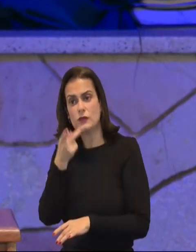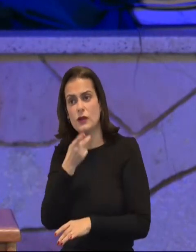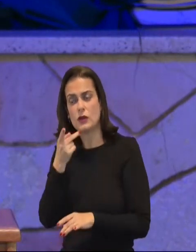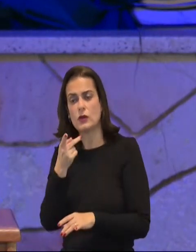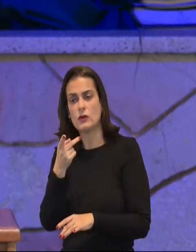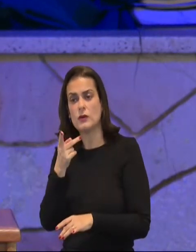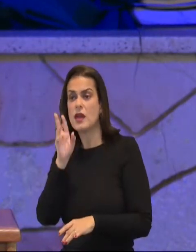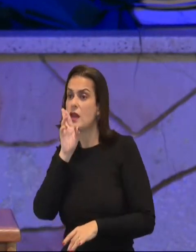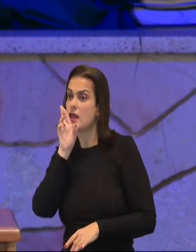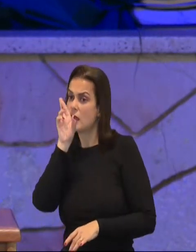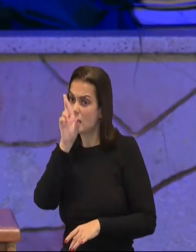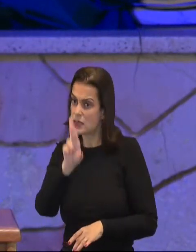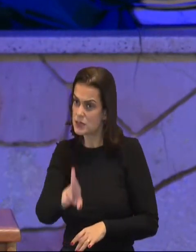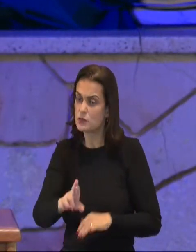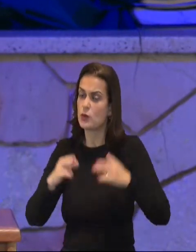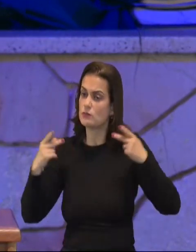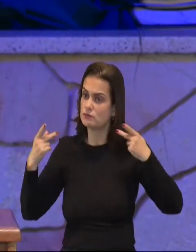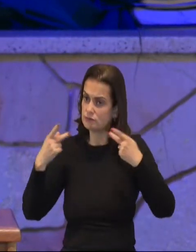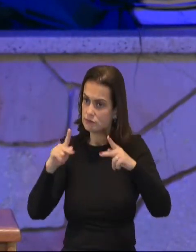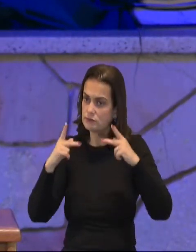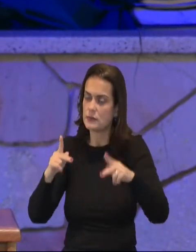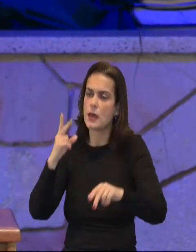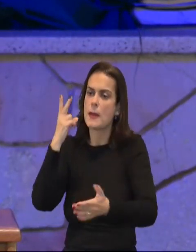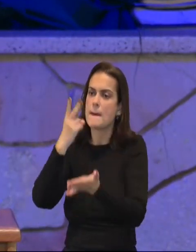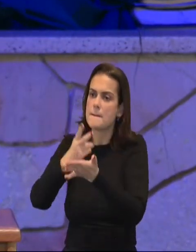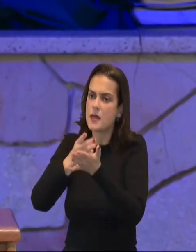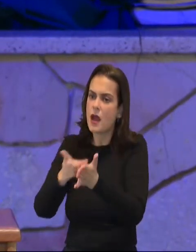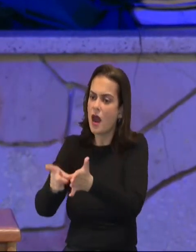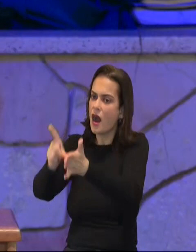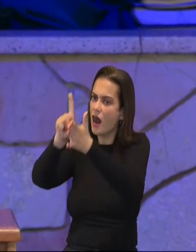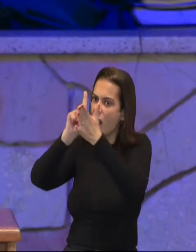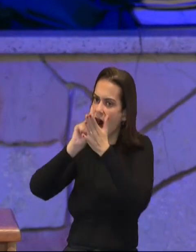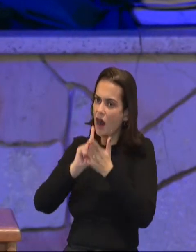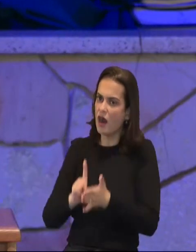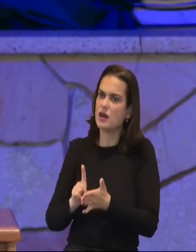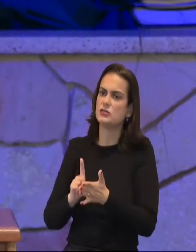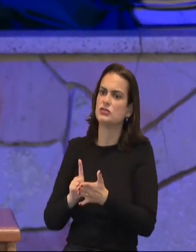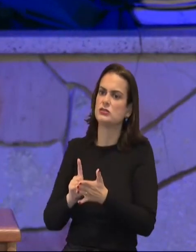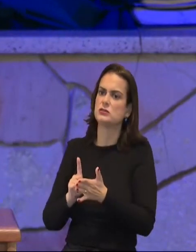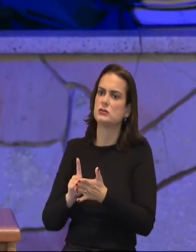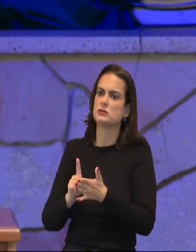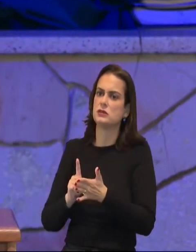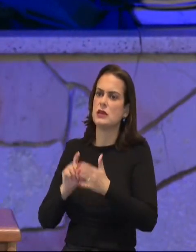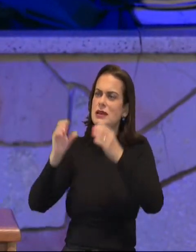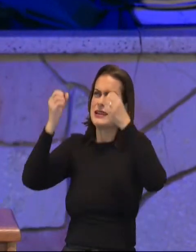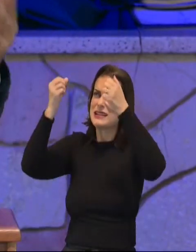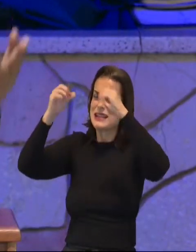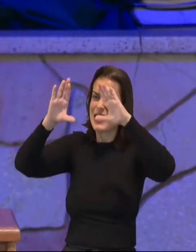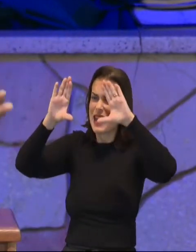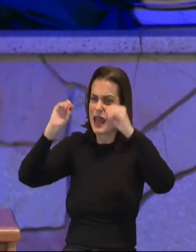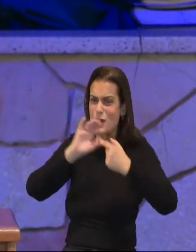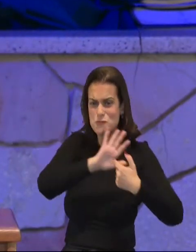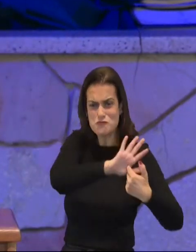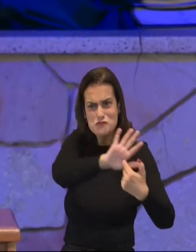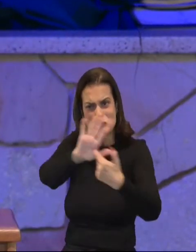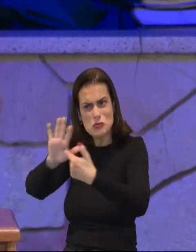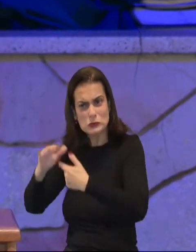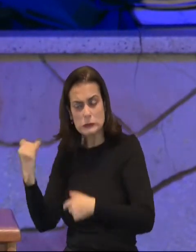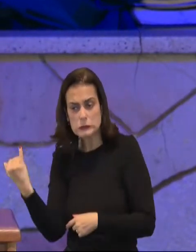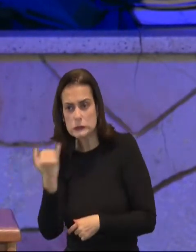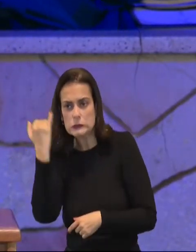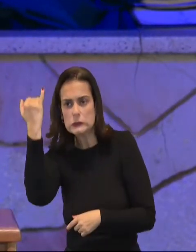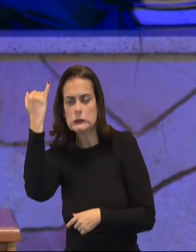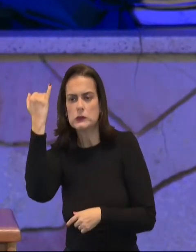ouve a mensagem, mesmo estando anteriormente em uma posição de destaque, talvez muito tranquilo pela coordenação